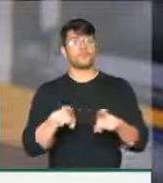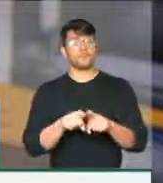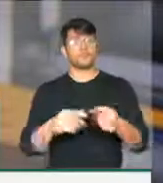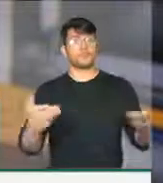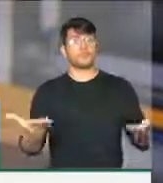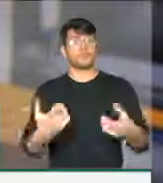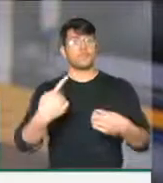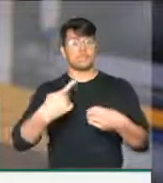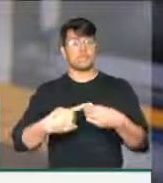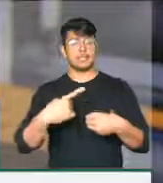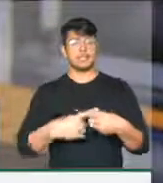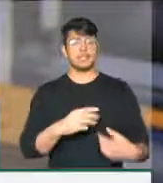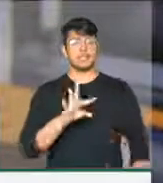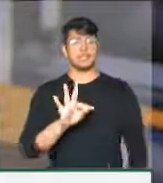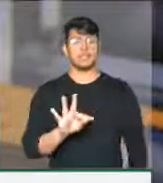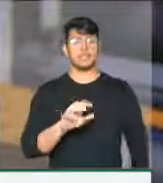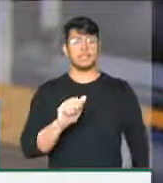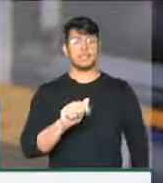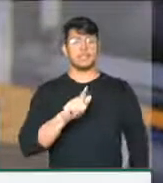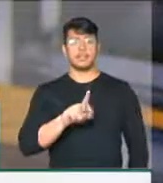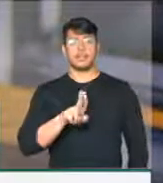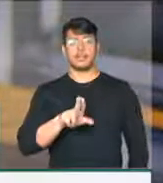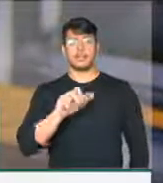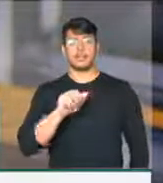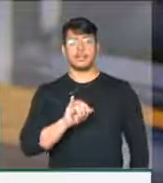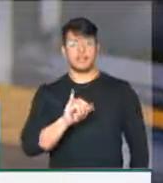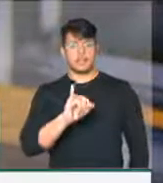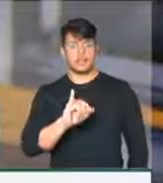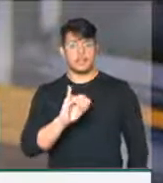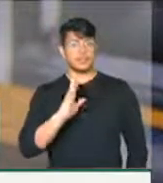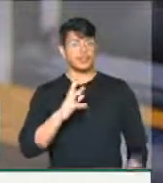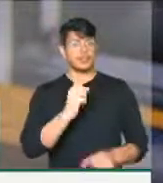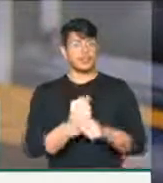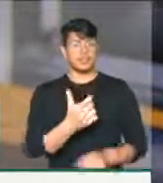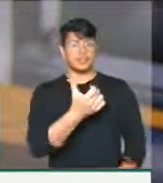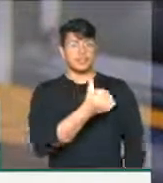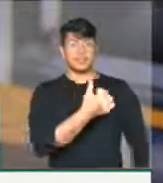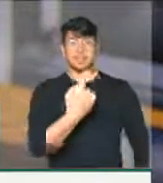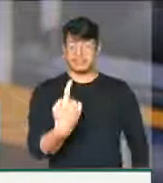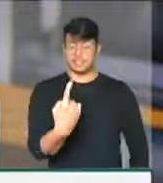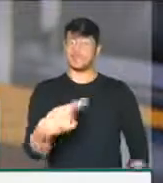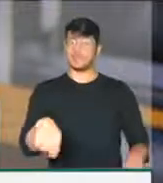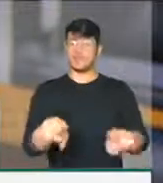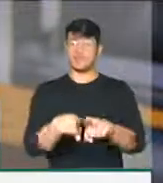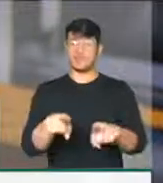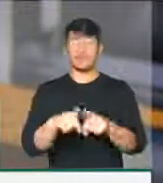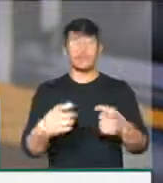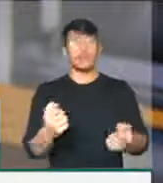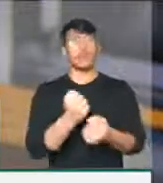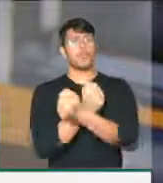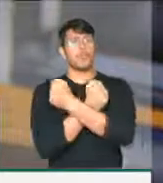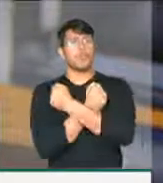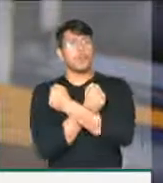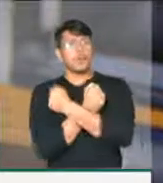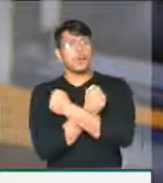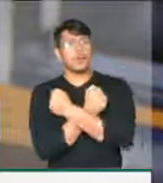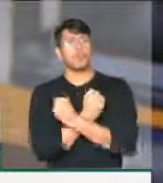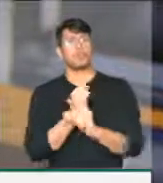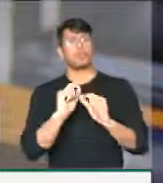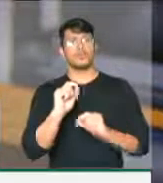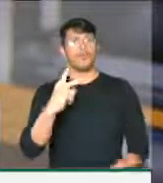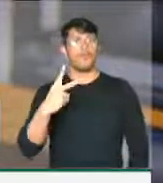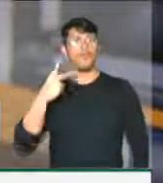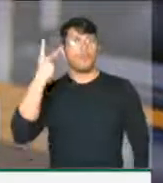cidade de Itaguaí está completando 61 anos. Deixo aqui o meu abraço especial para o grande amigo, o nosso